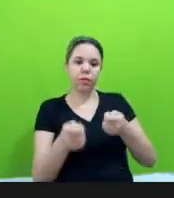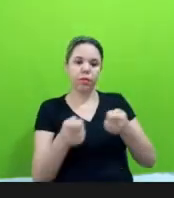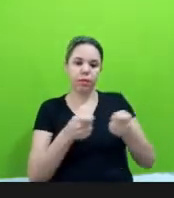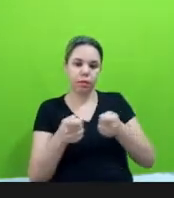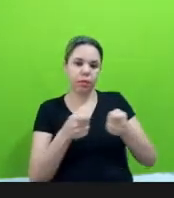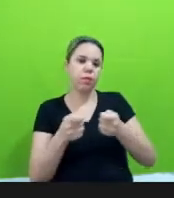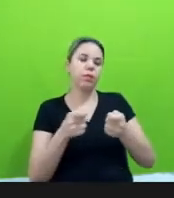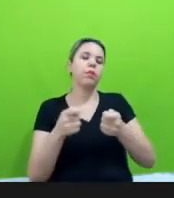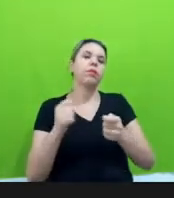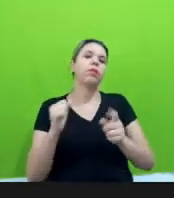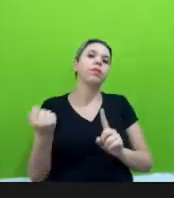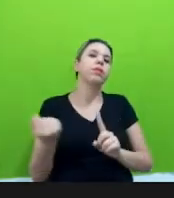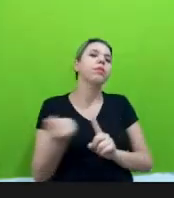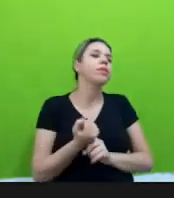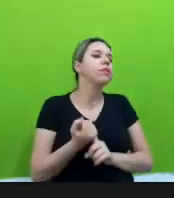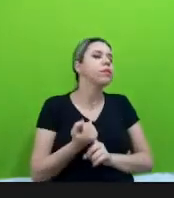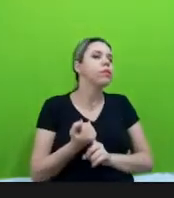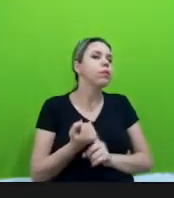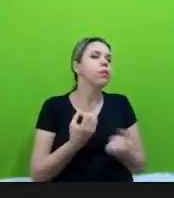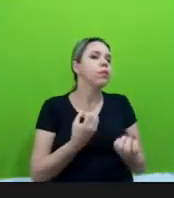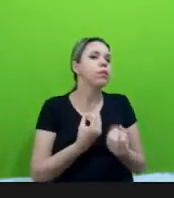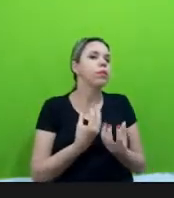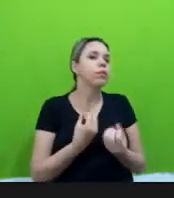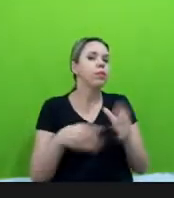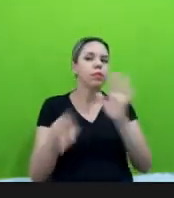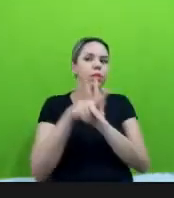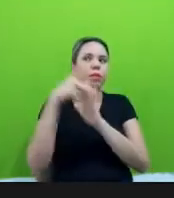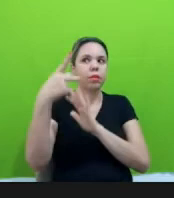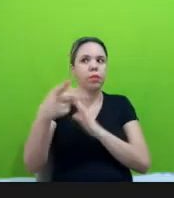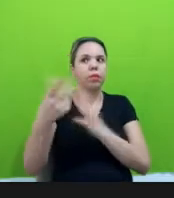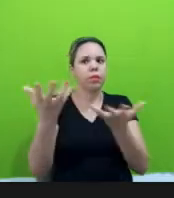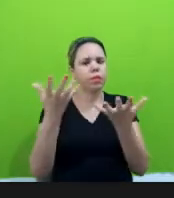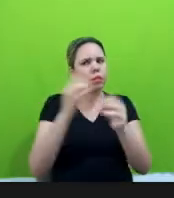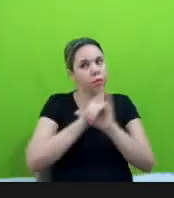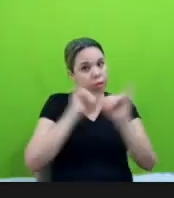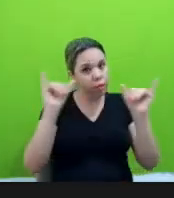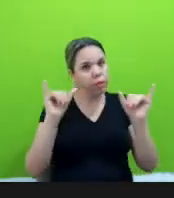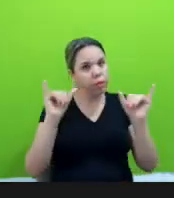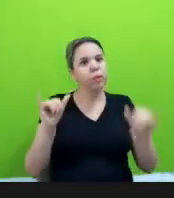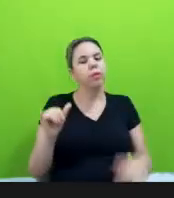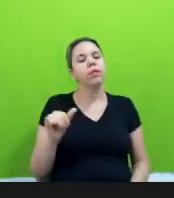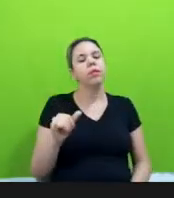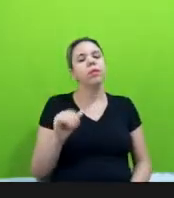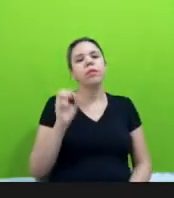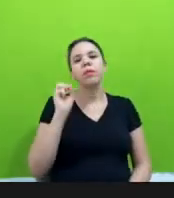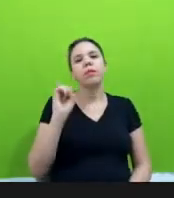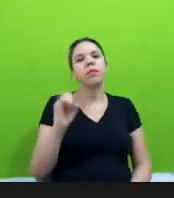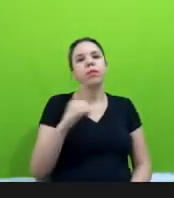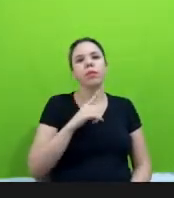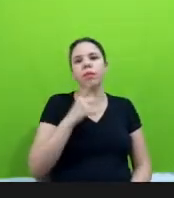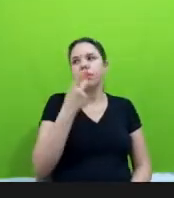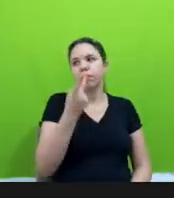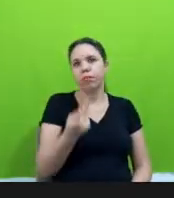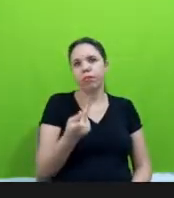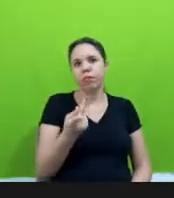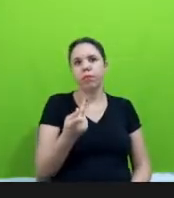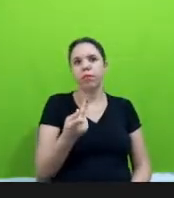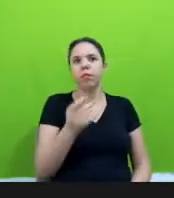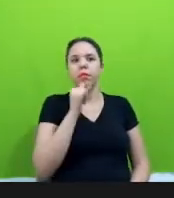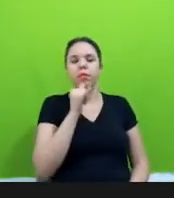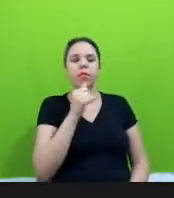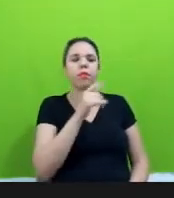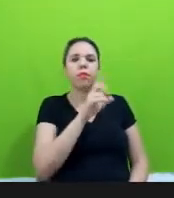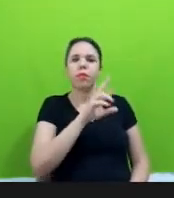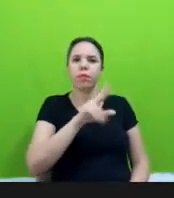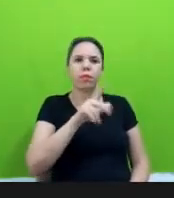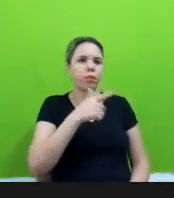ao fim e ao cabo, ele quer informação para ele quer informação divulgada, né? Então, assim, se eu digo, por um lado, que eu não conheço um